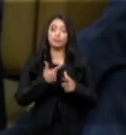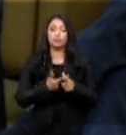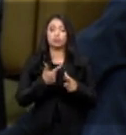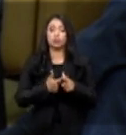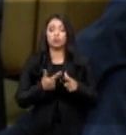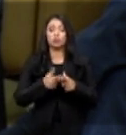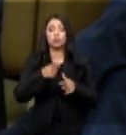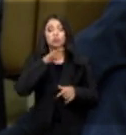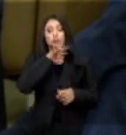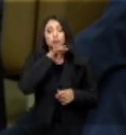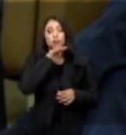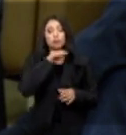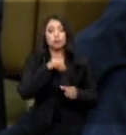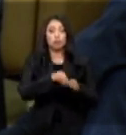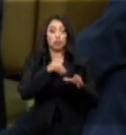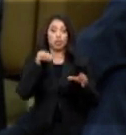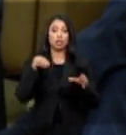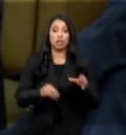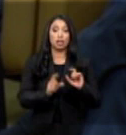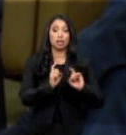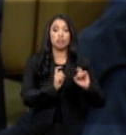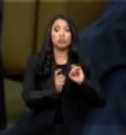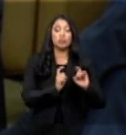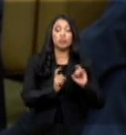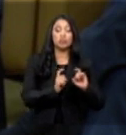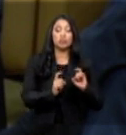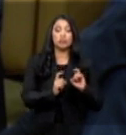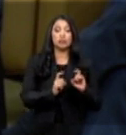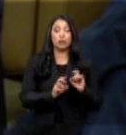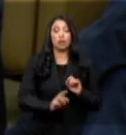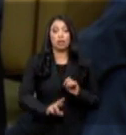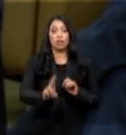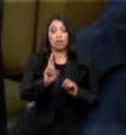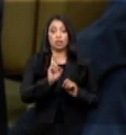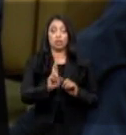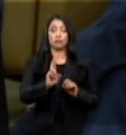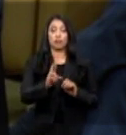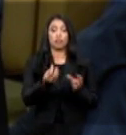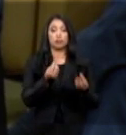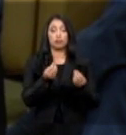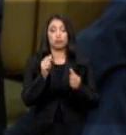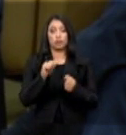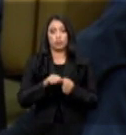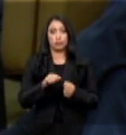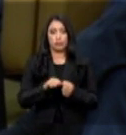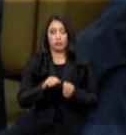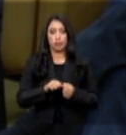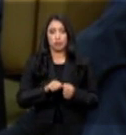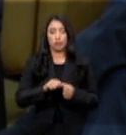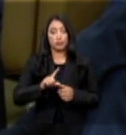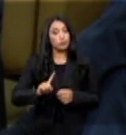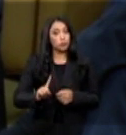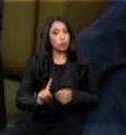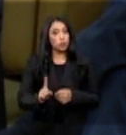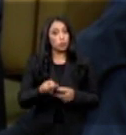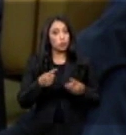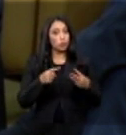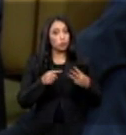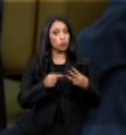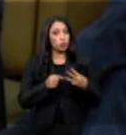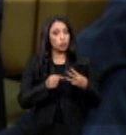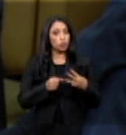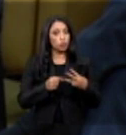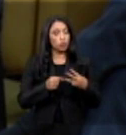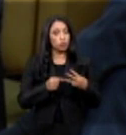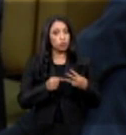que é retirar da administração pública referência para sua atuação. O último ponto, o